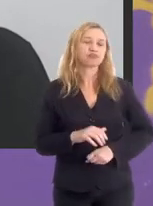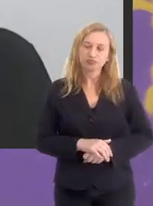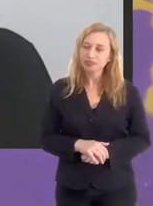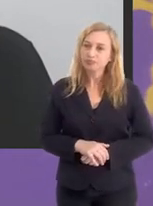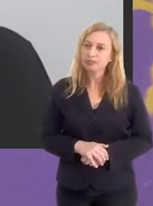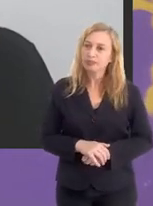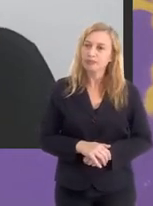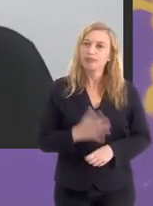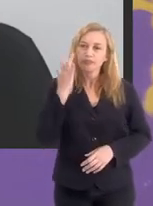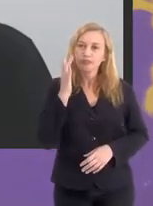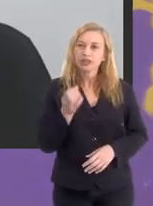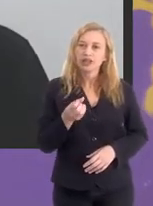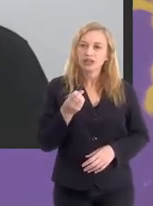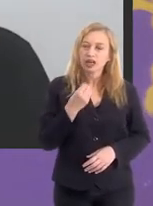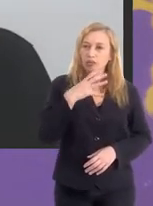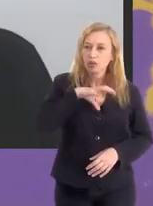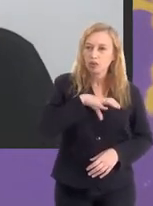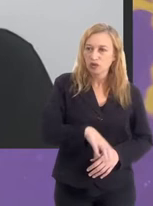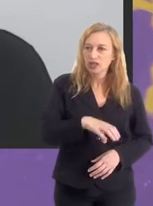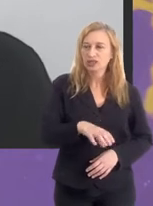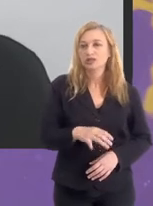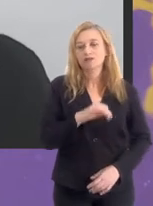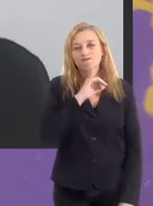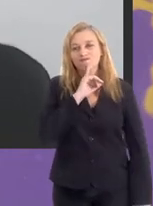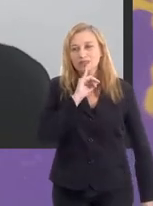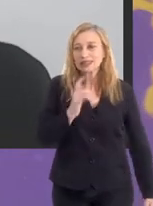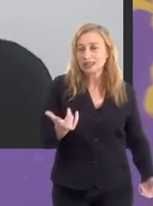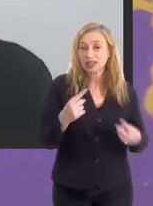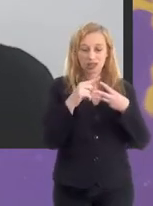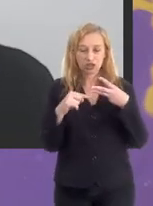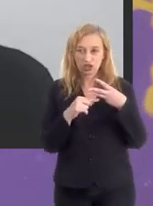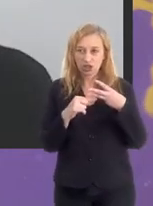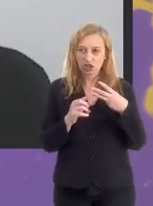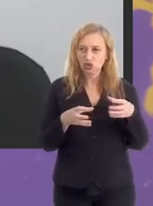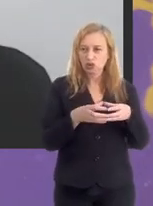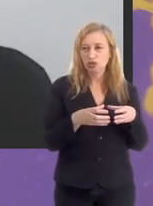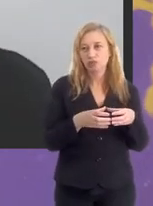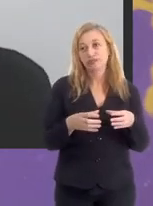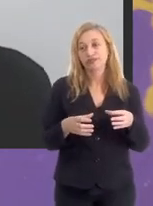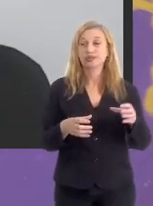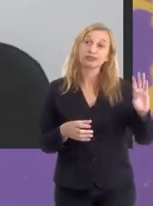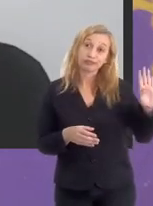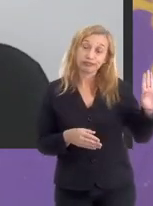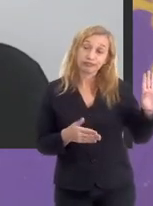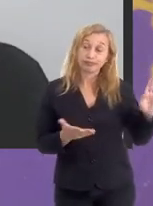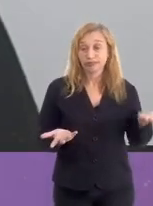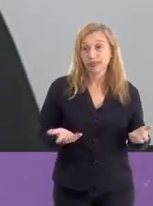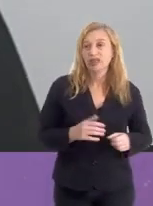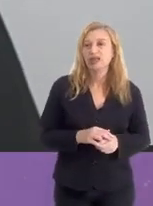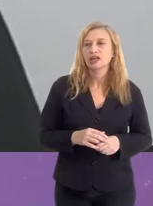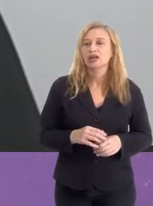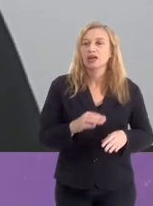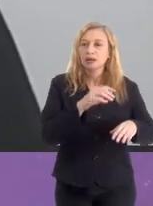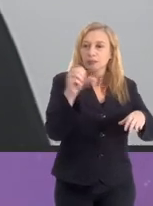eu acho que é essa estrada é favorável baixo pra gente lamenta né eu falei meus Lamento muito que esses três clubes estejam a série Beira